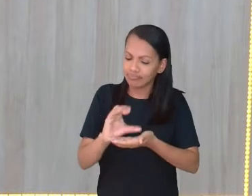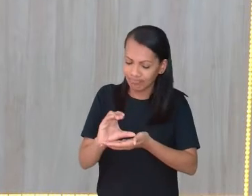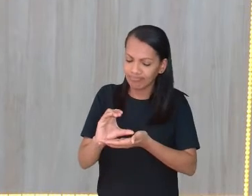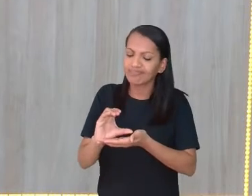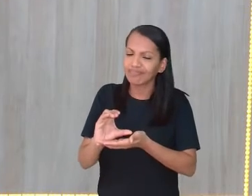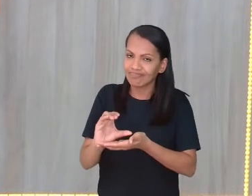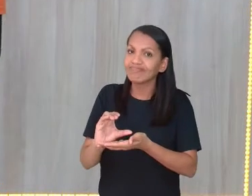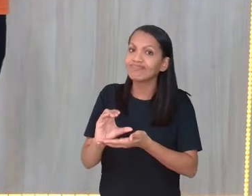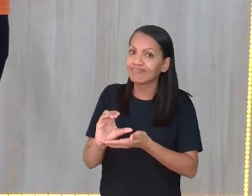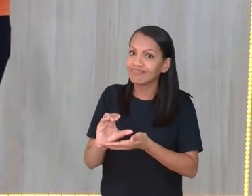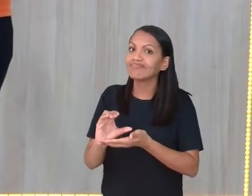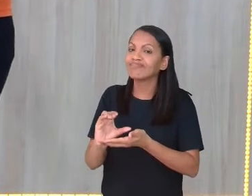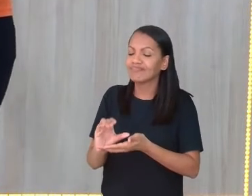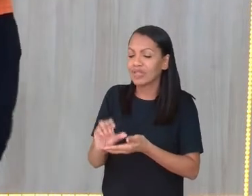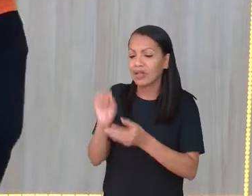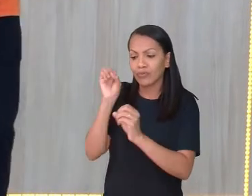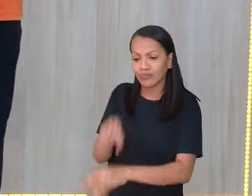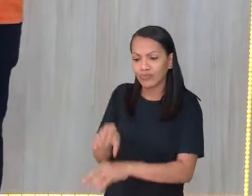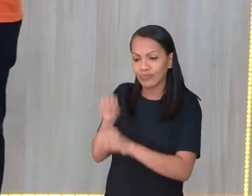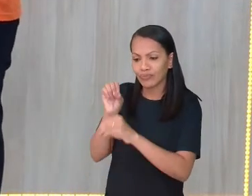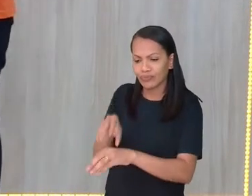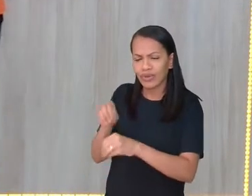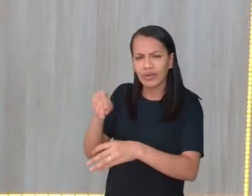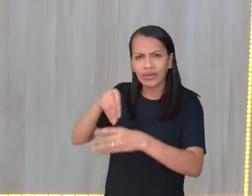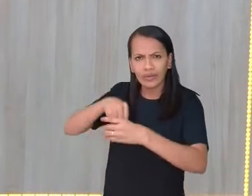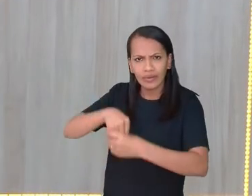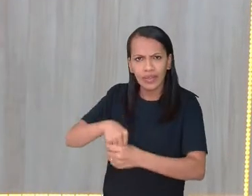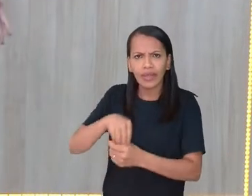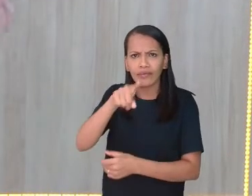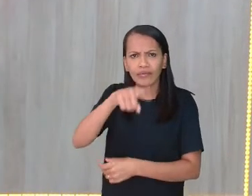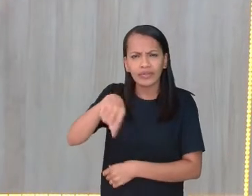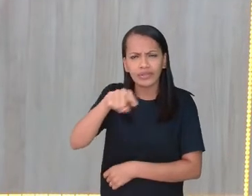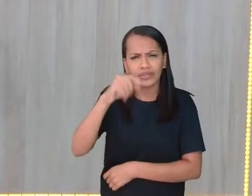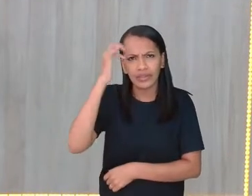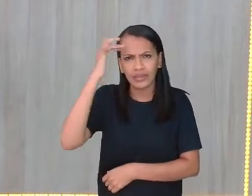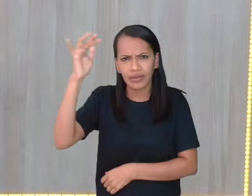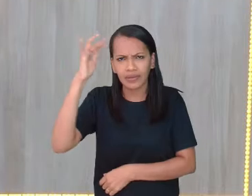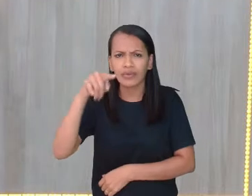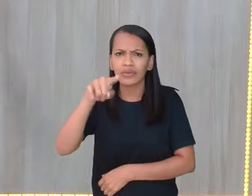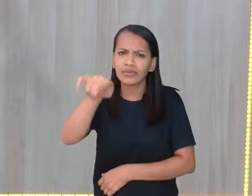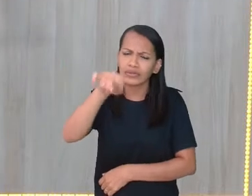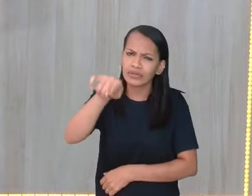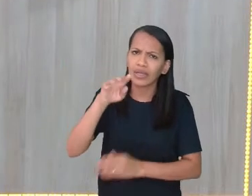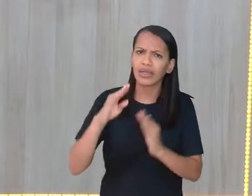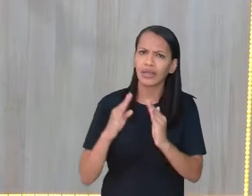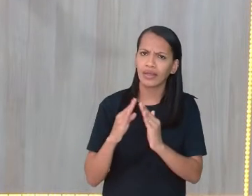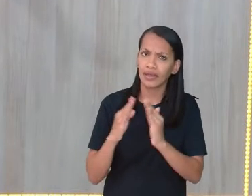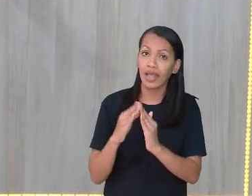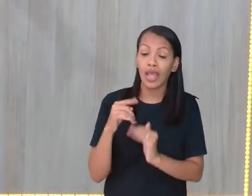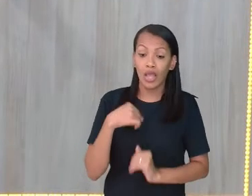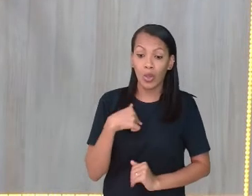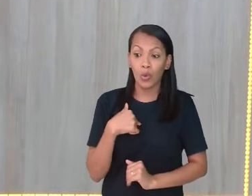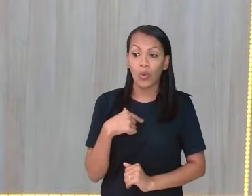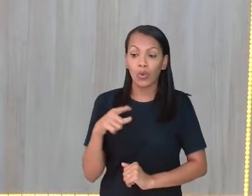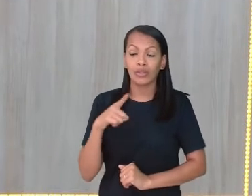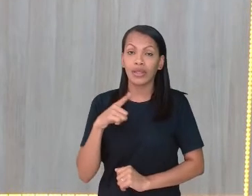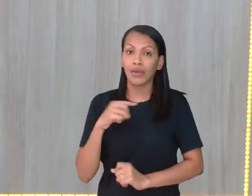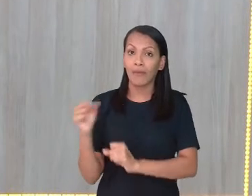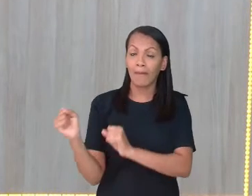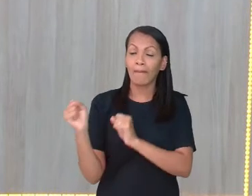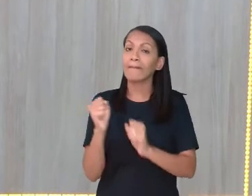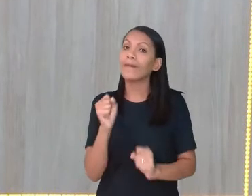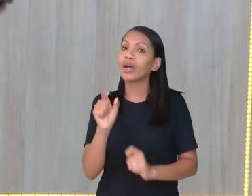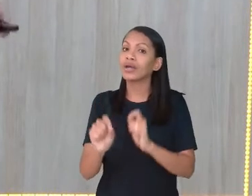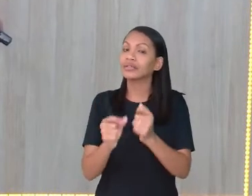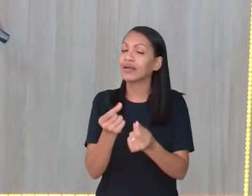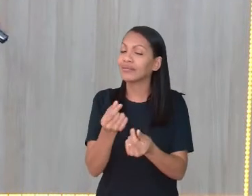lá dentro da nossa educação. Imagine, se eu possibilito para você que está em casa, vamos dizer que eu tenho esse poder. Então, eu vou dizer assim agora. Você vai